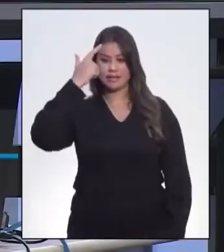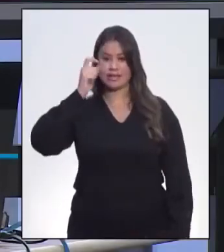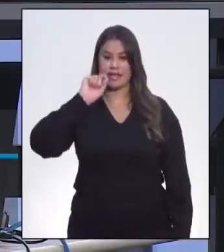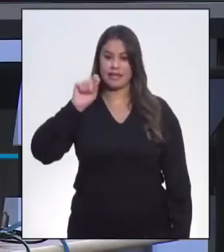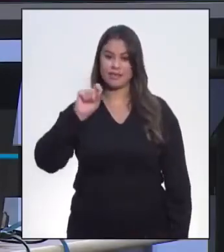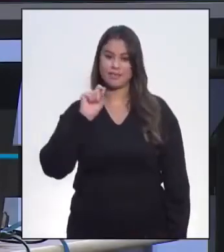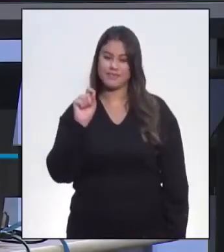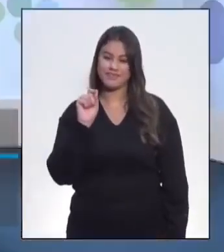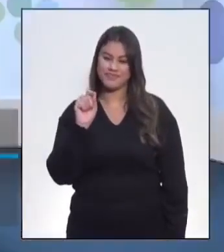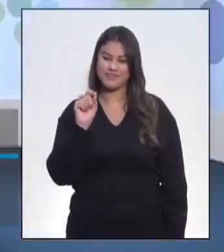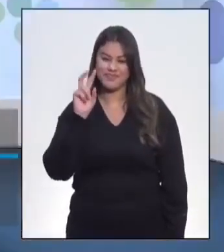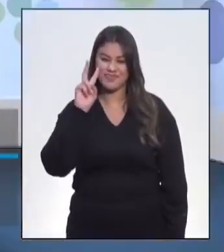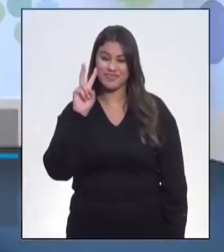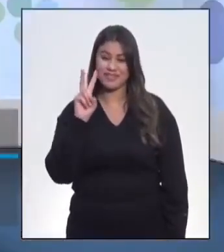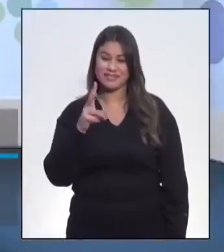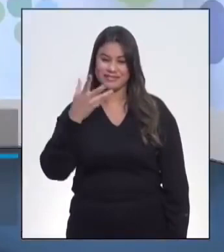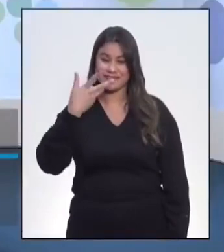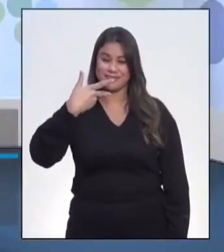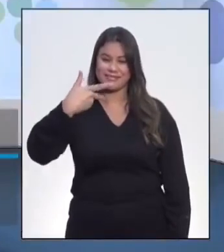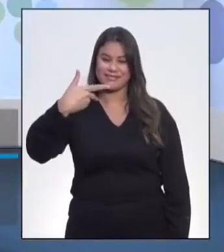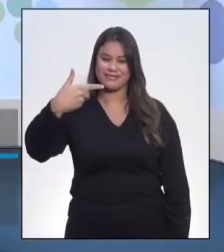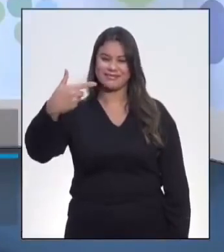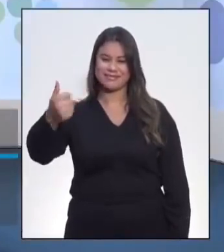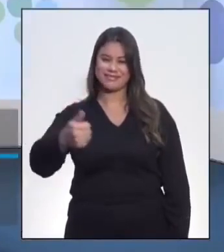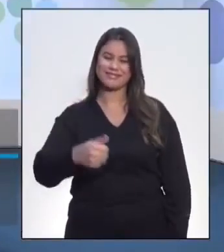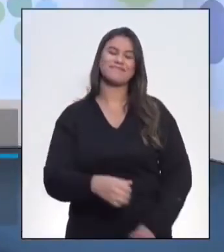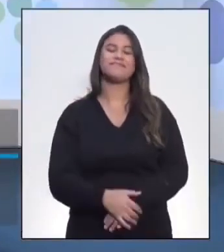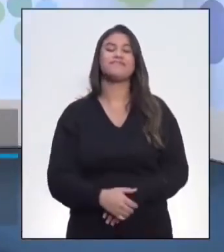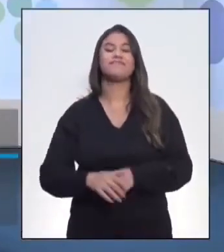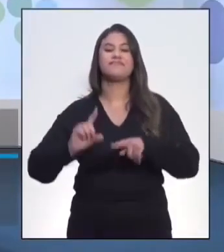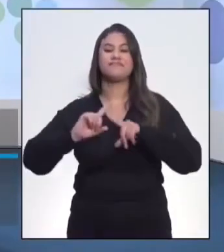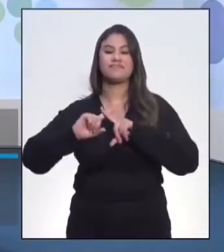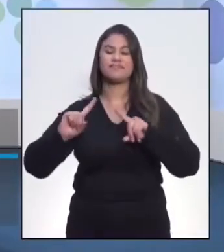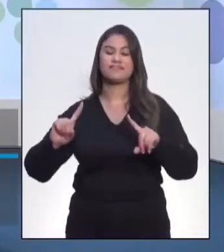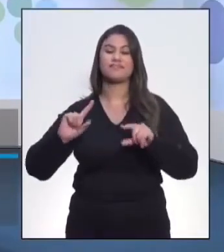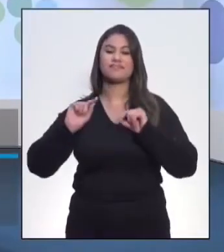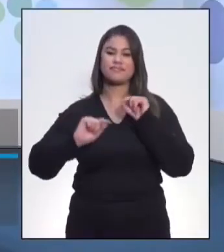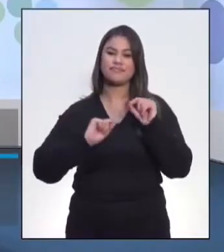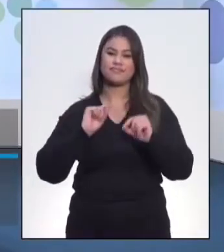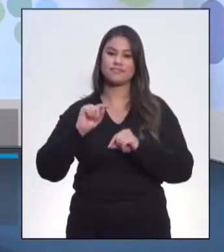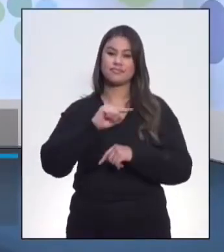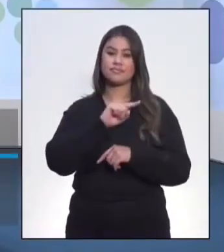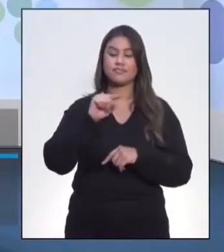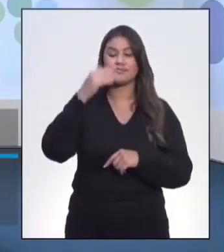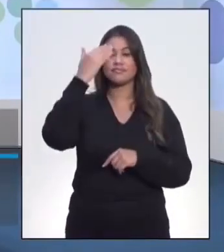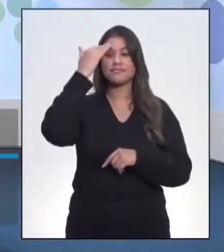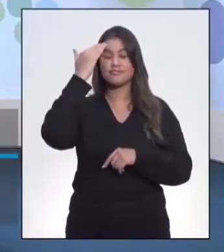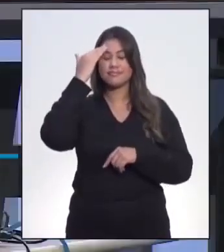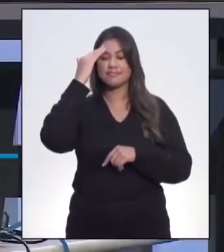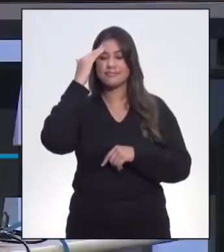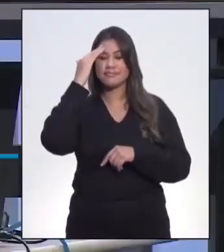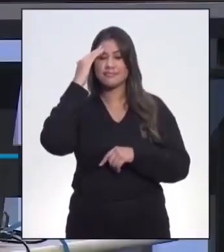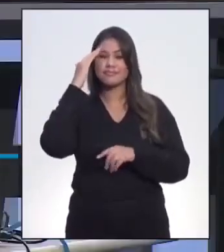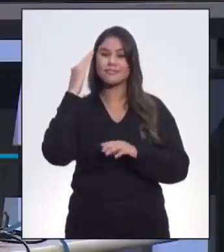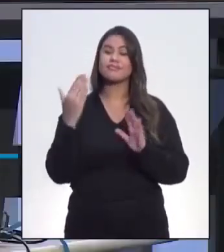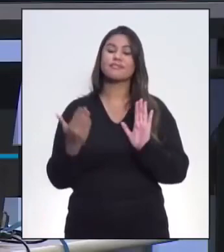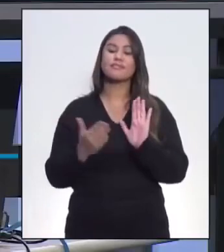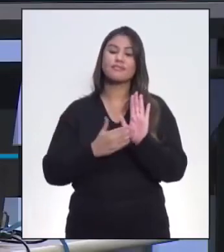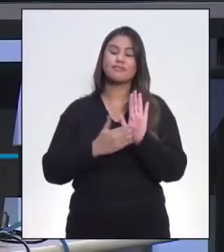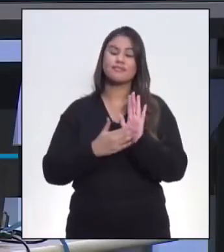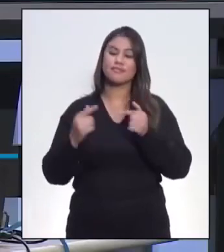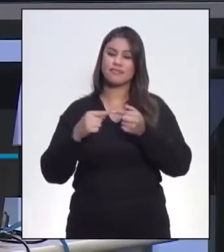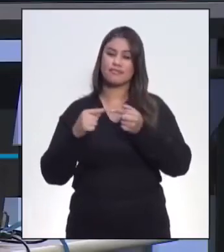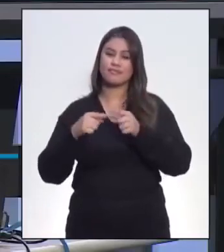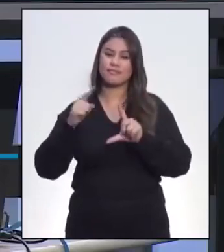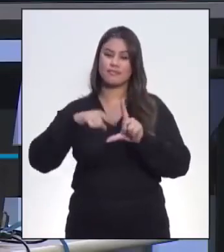quis ser irônico, tá? Mas a ideia é só que você entenda o princípio dos infográficos